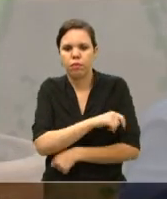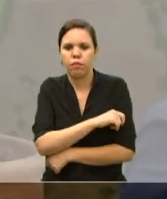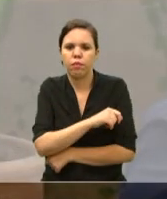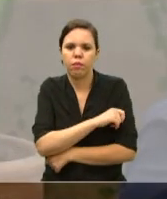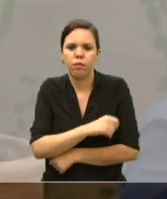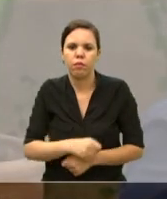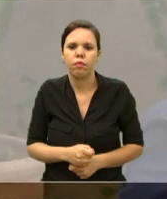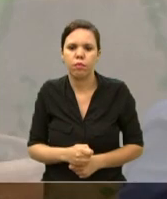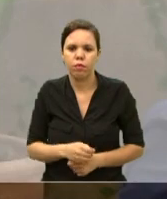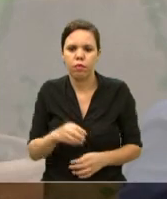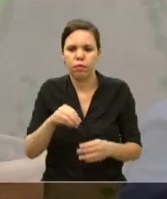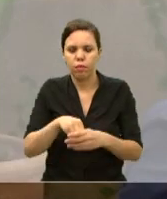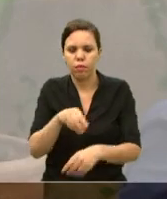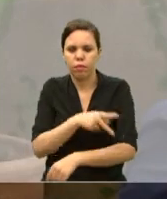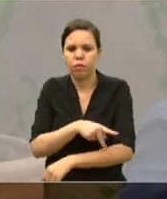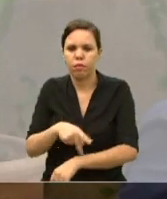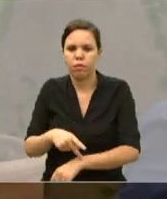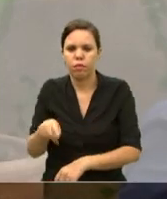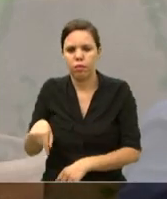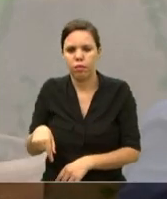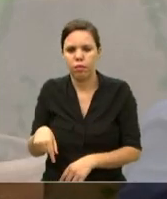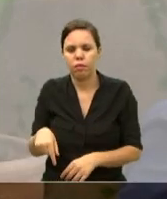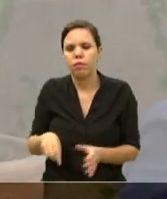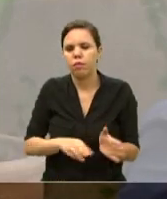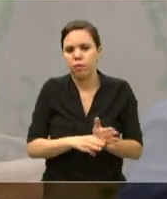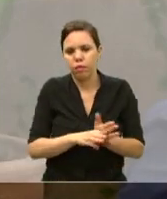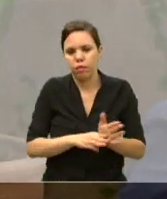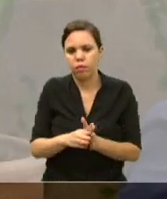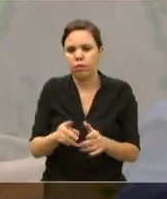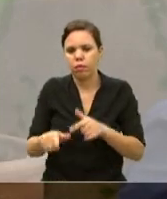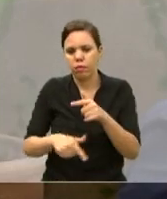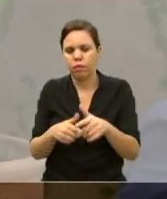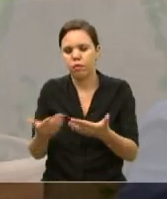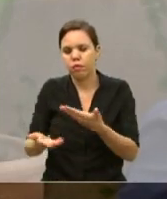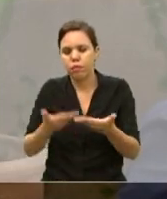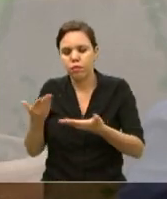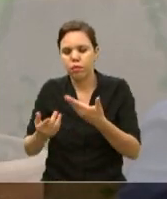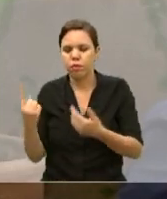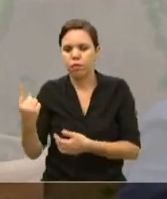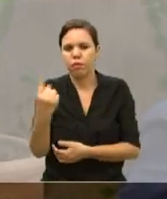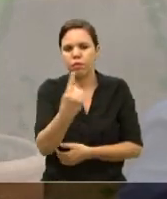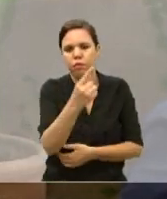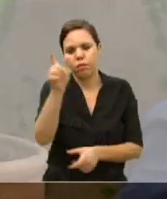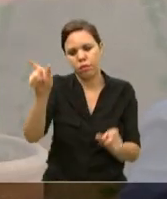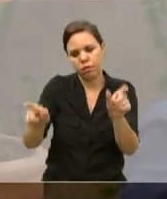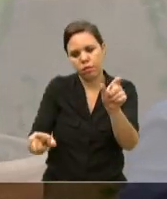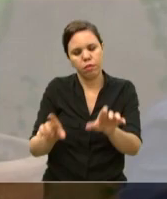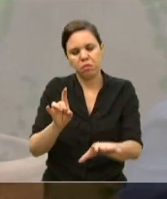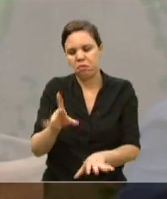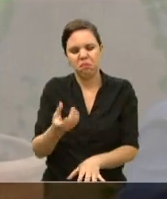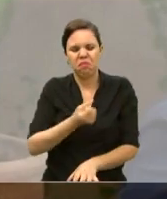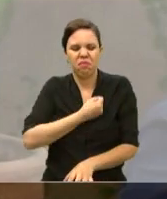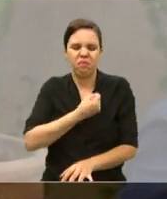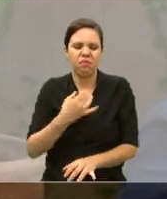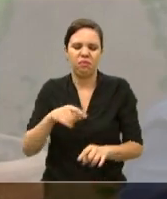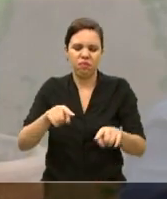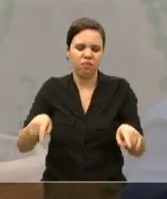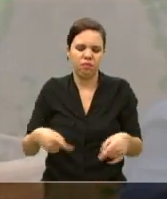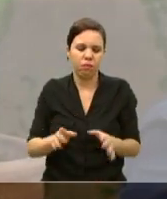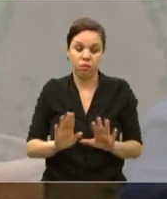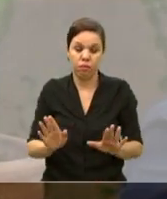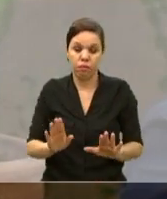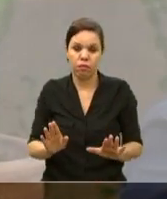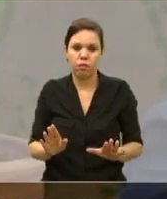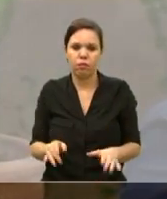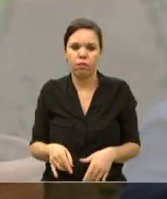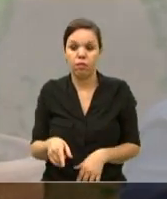da atividade que nós, como professores, damos para a criança, os pais precisam entender para levar para casa